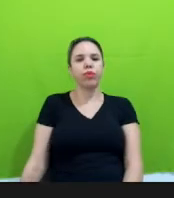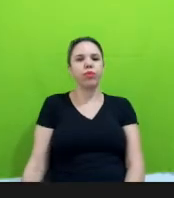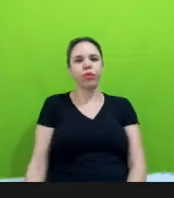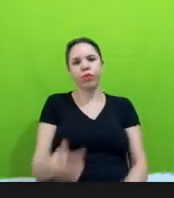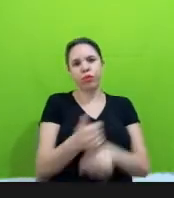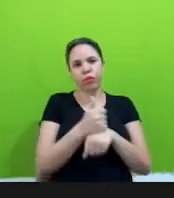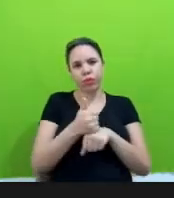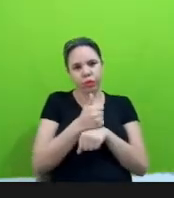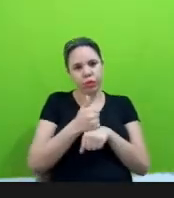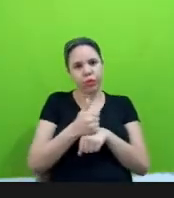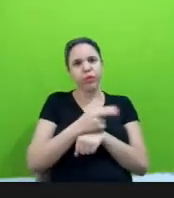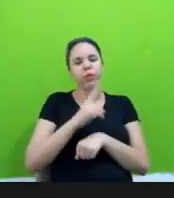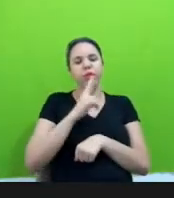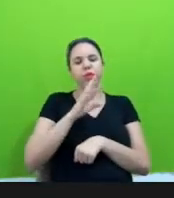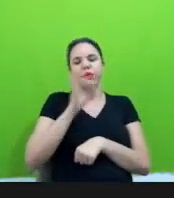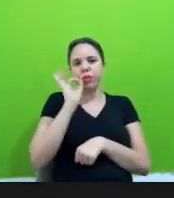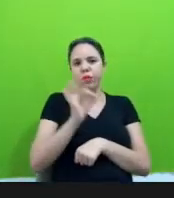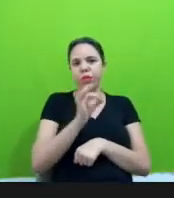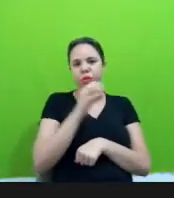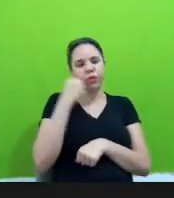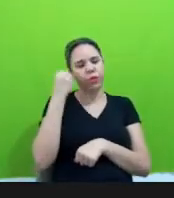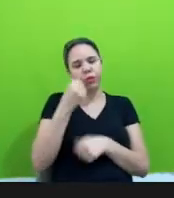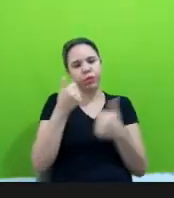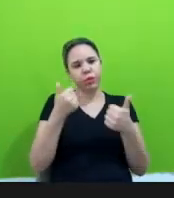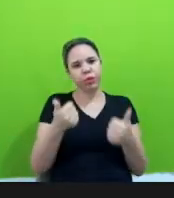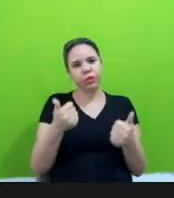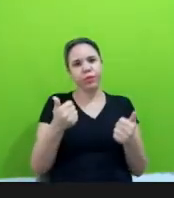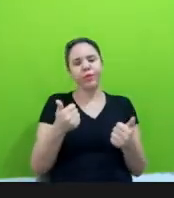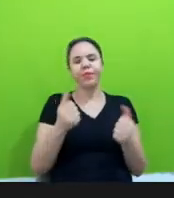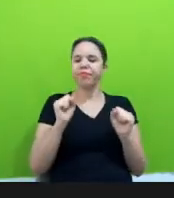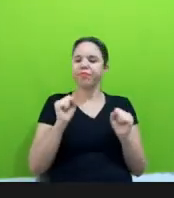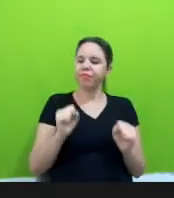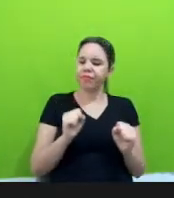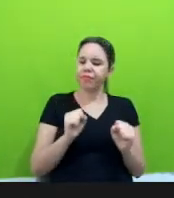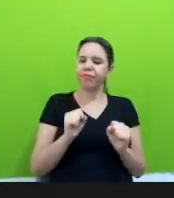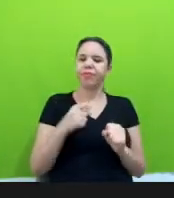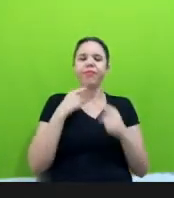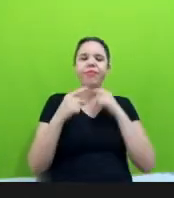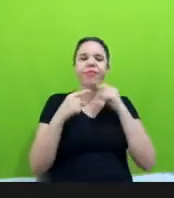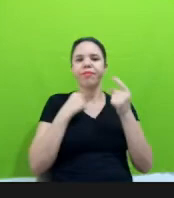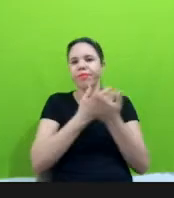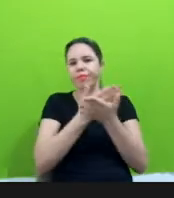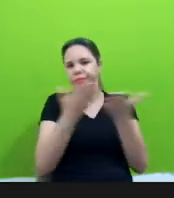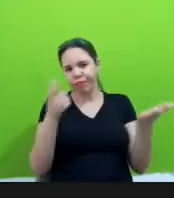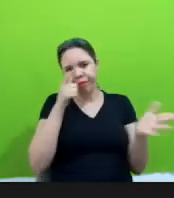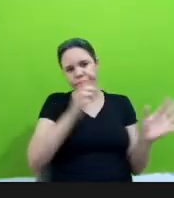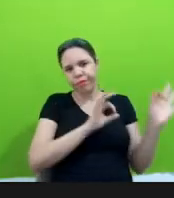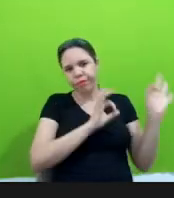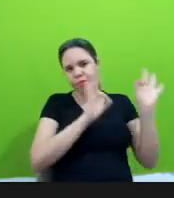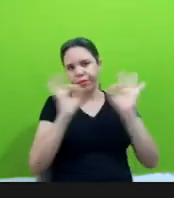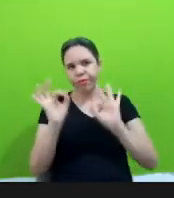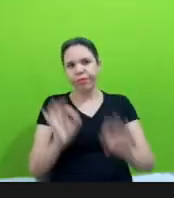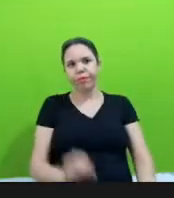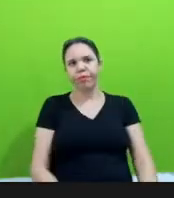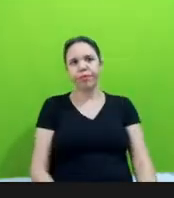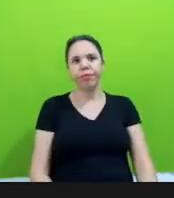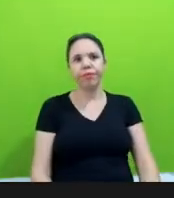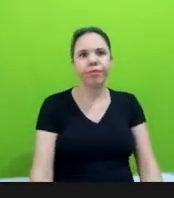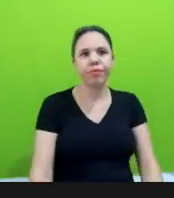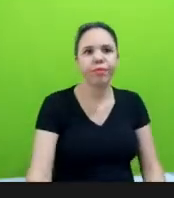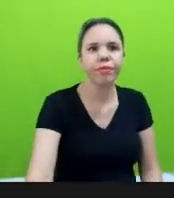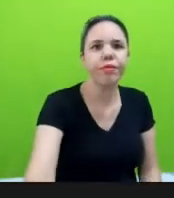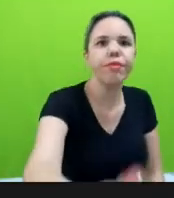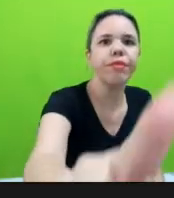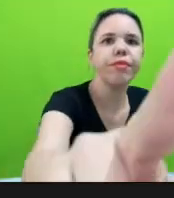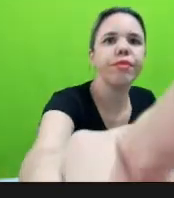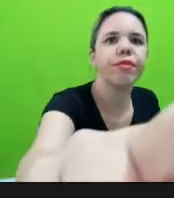especialistas muito, muito gabaritados em condições de responder às dúvidas de quem está nos acompanhando aqui. E como o tempo, neste